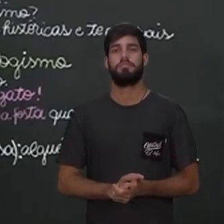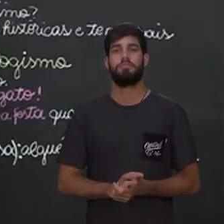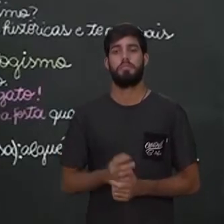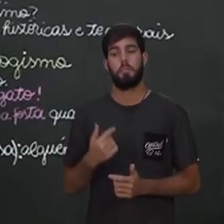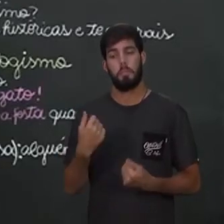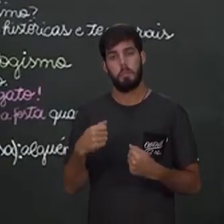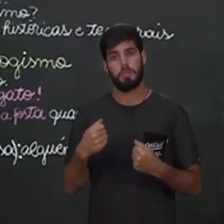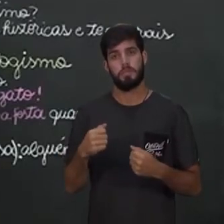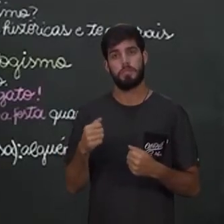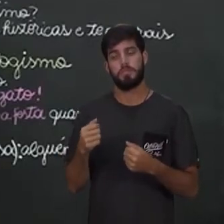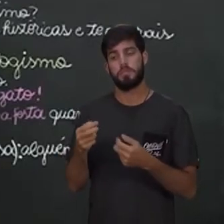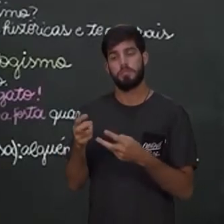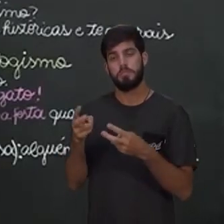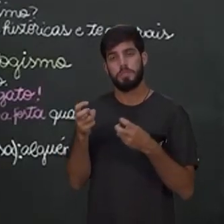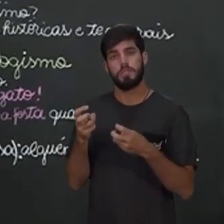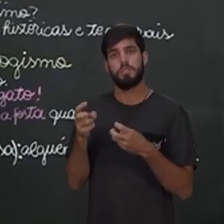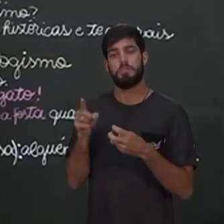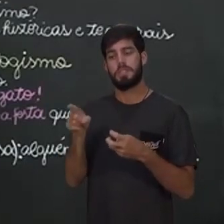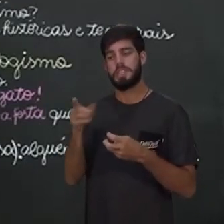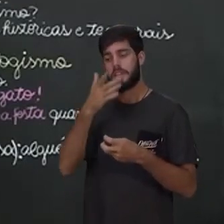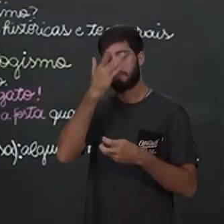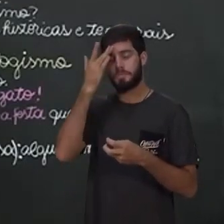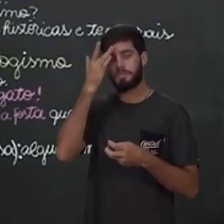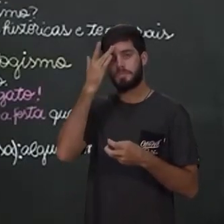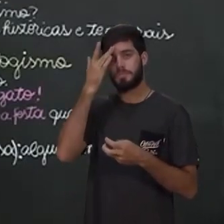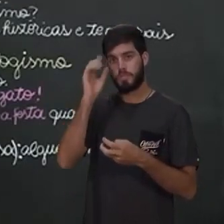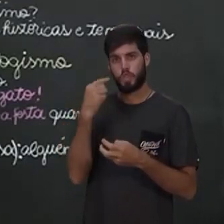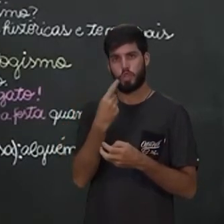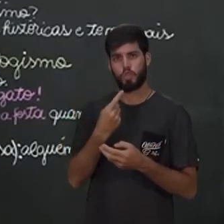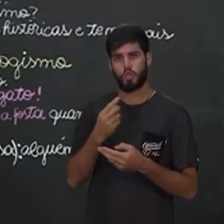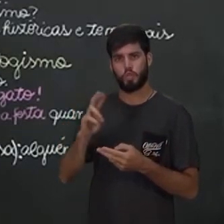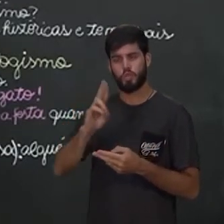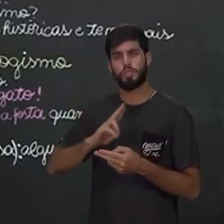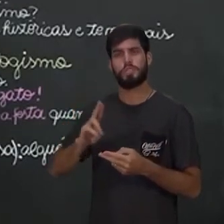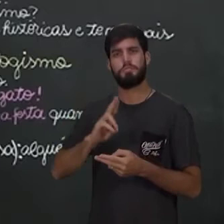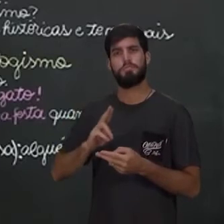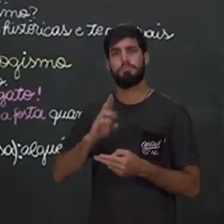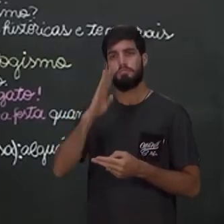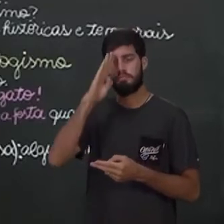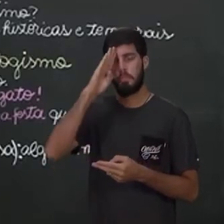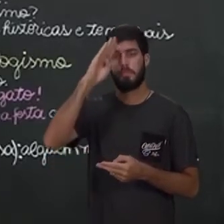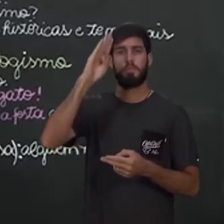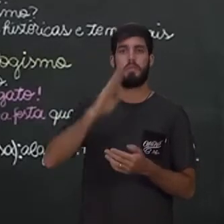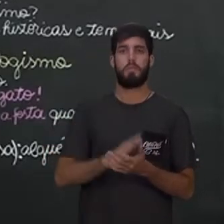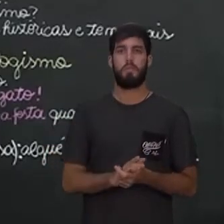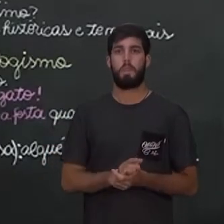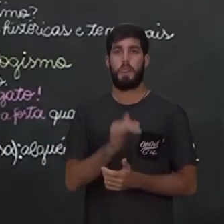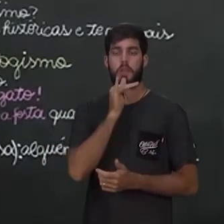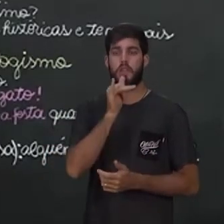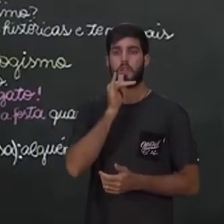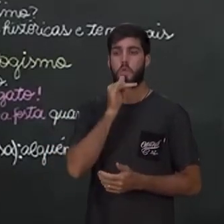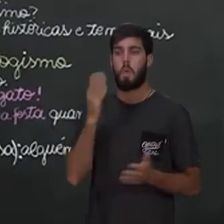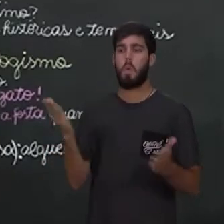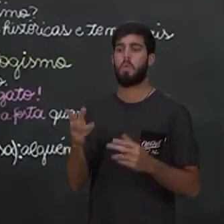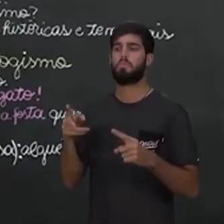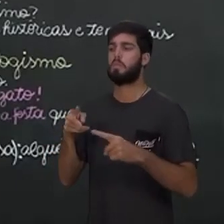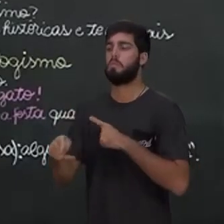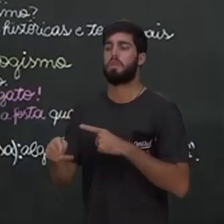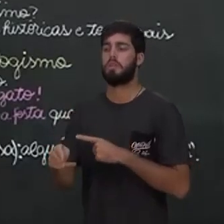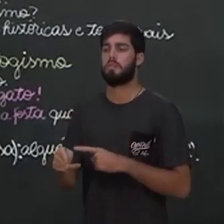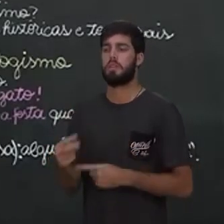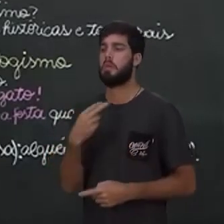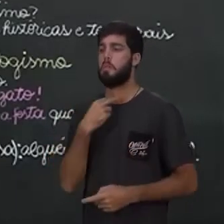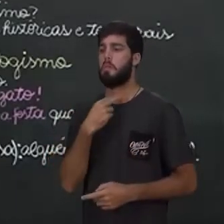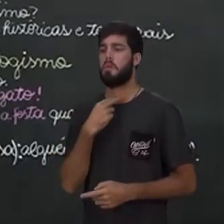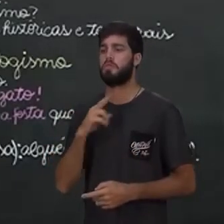que ele, o falante, é a figura principal nesse processo. Então não adianta a gente instituir a partir de agora que ninguém mais pode usar a expressão hot dog, só vai usar